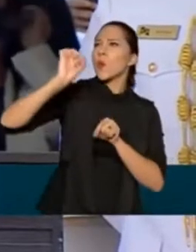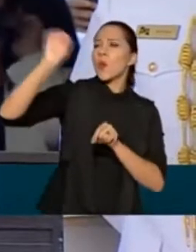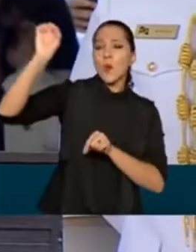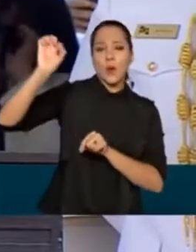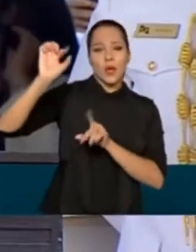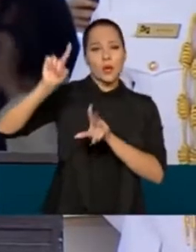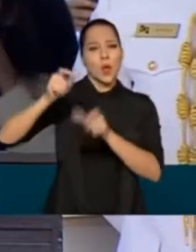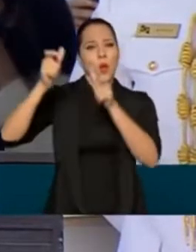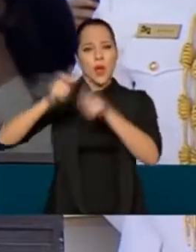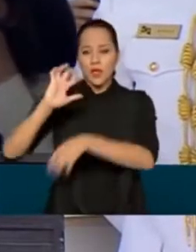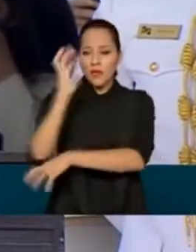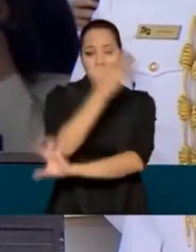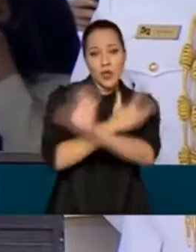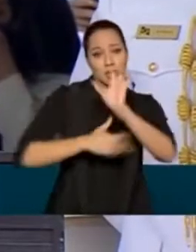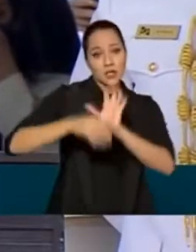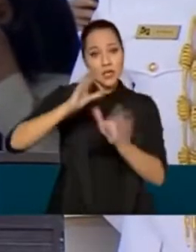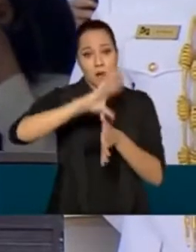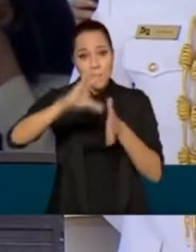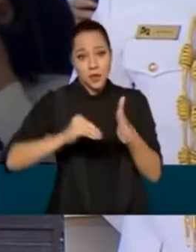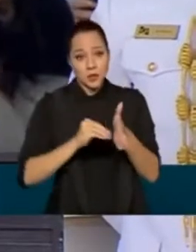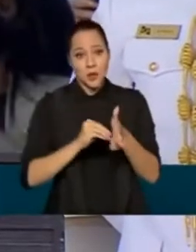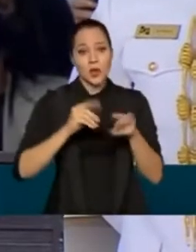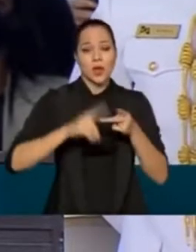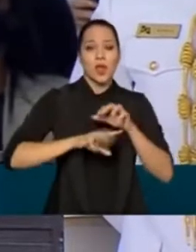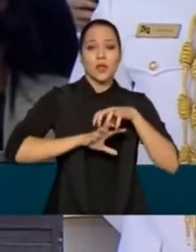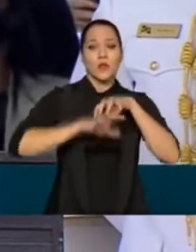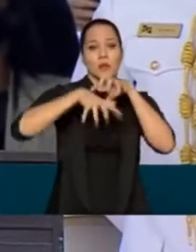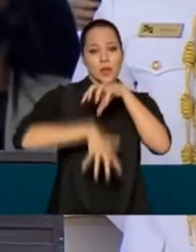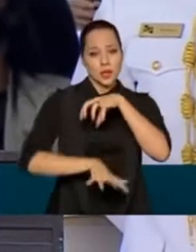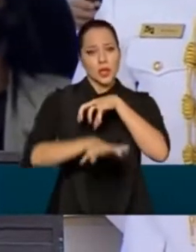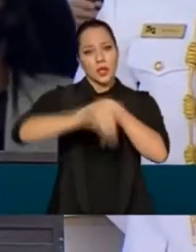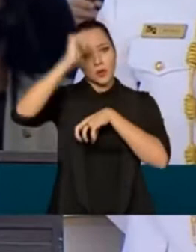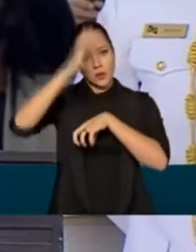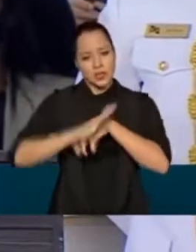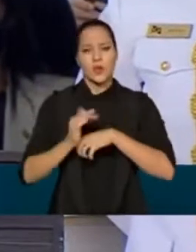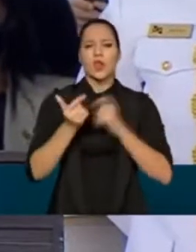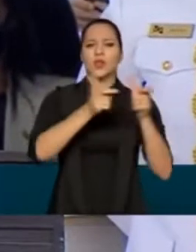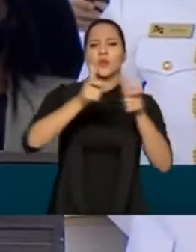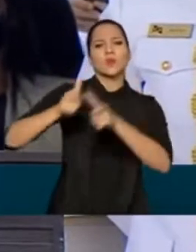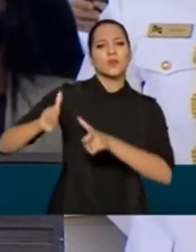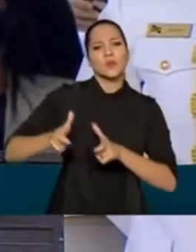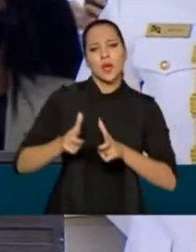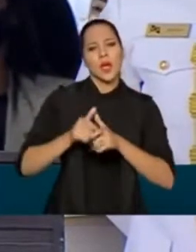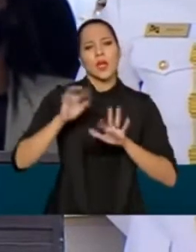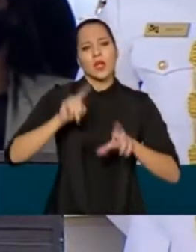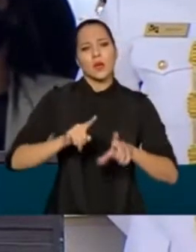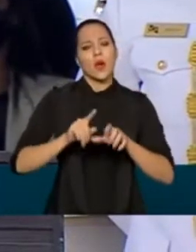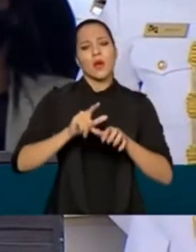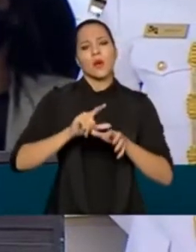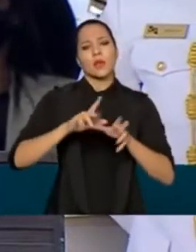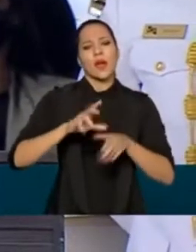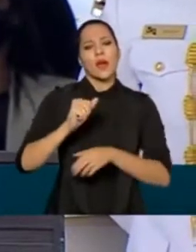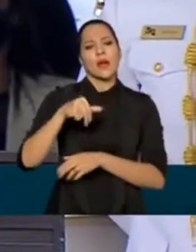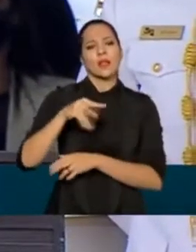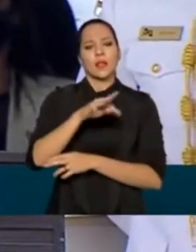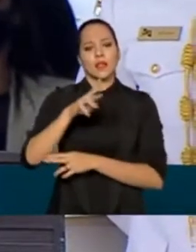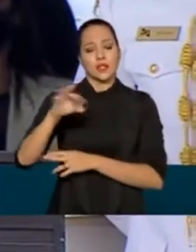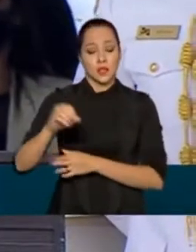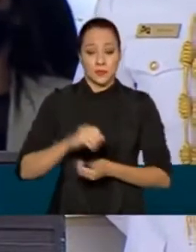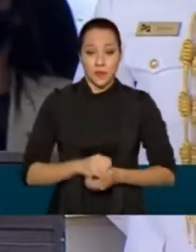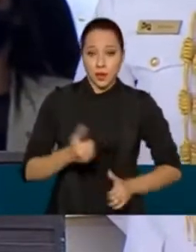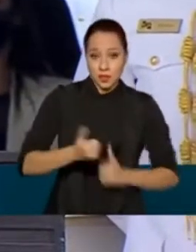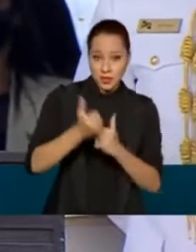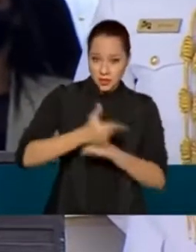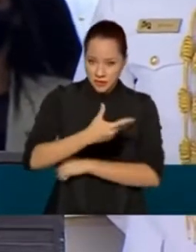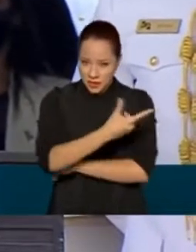como no interior da Floresta Amazônica, do Pantanal Brasileiro e de outras regiões remotas como a Antártica. Auxiliamos na